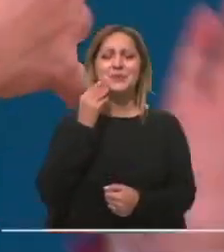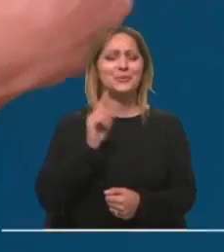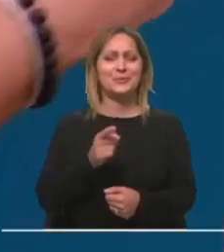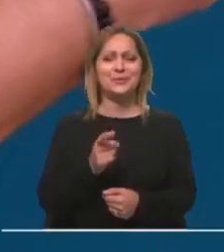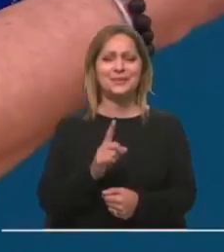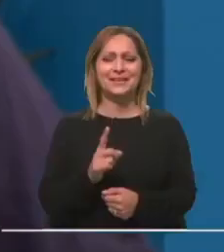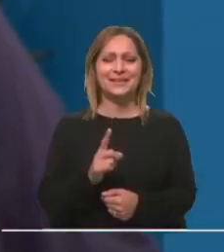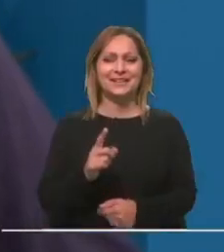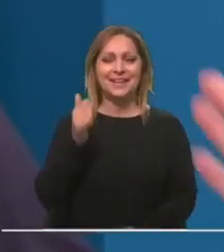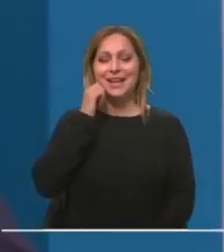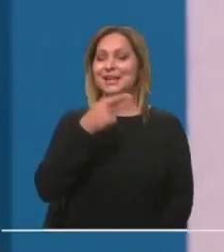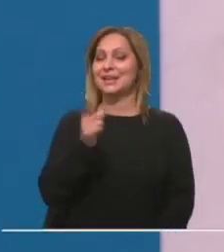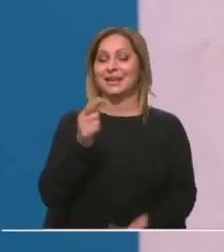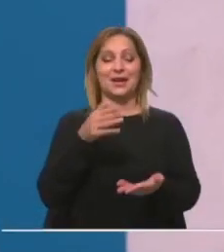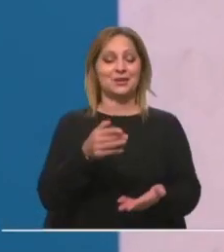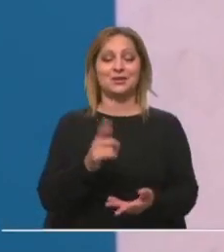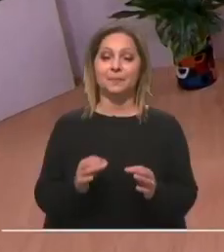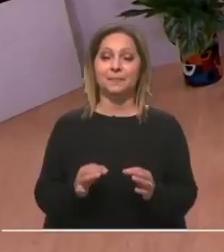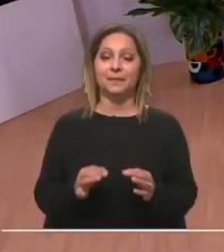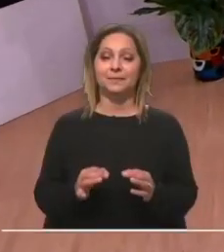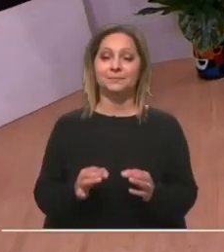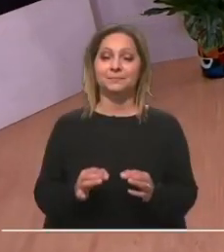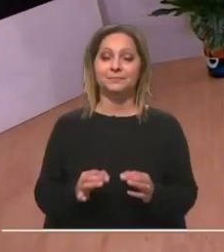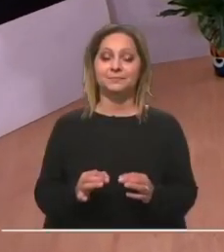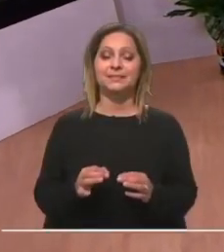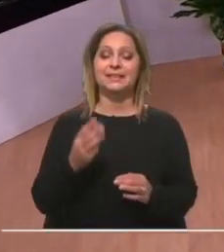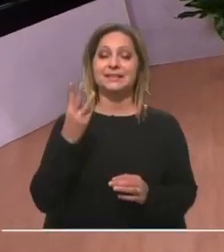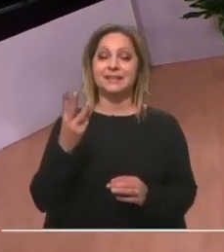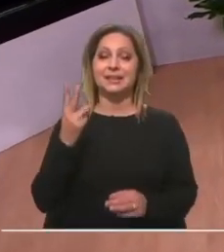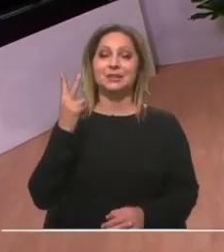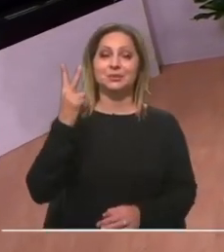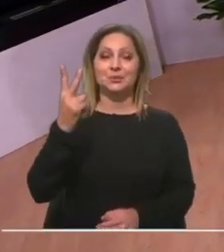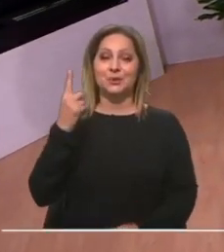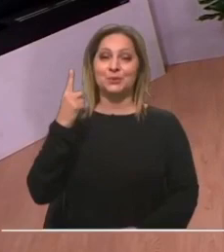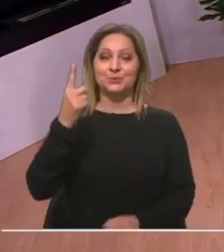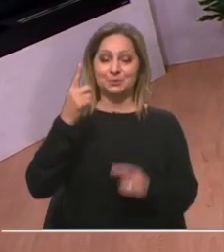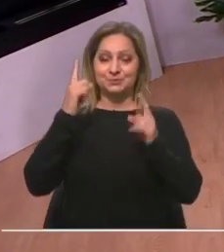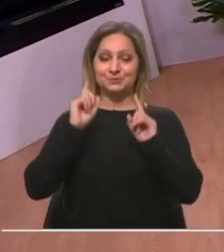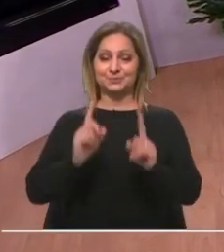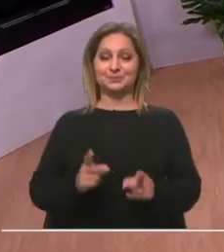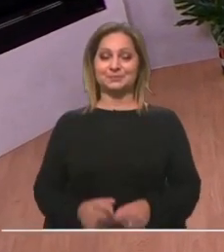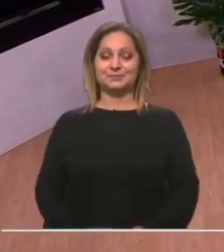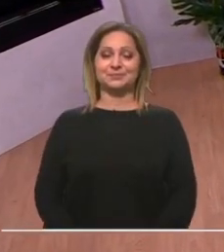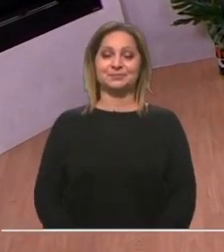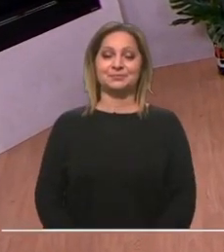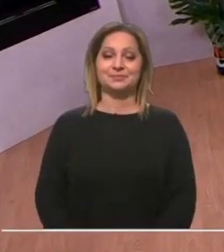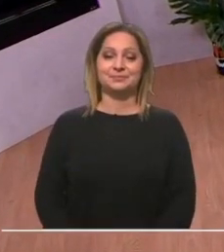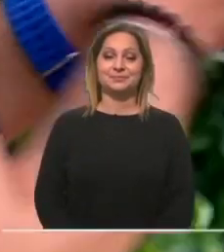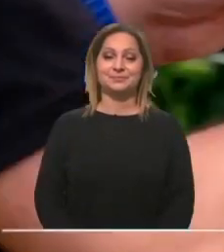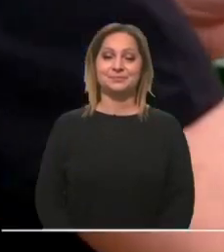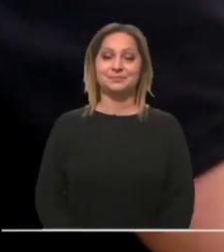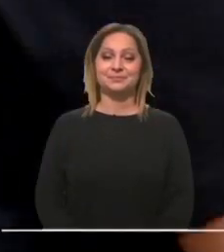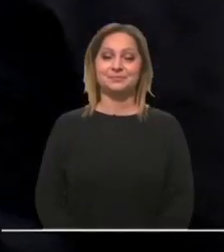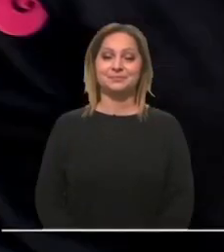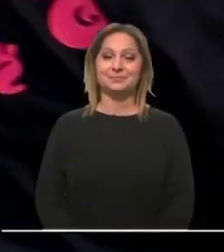Não é assim. Ninguém ajuda. Maquilhador é que sabe. Em 3, 2, 1, começa o desafio.